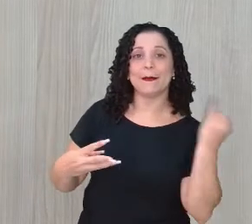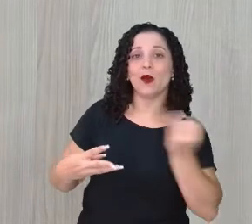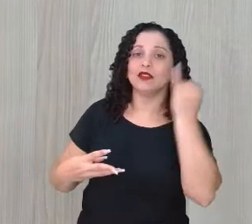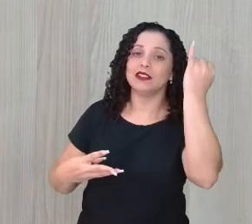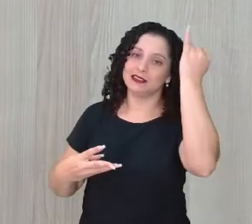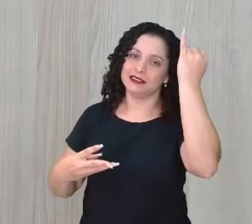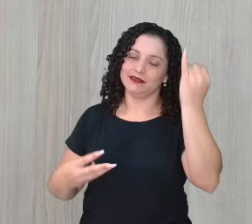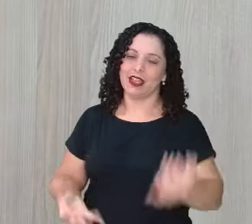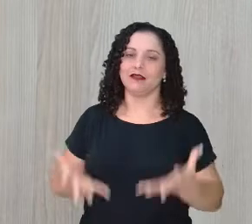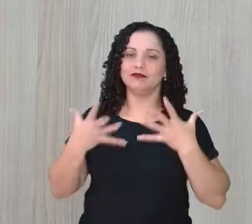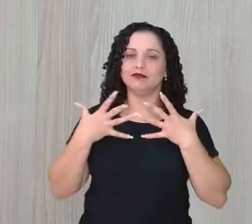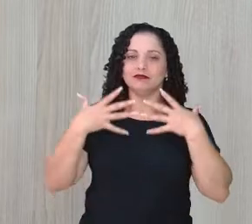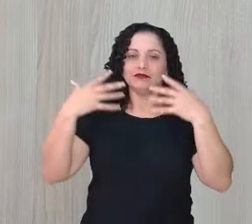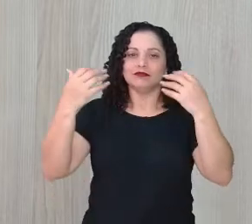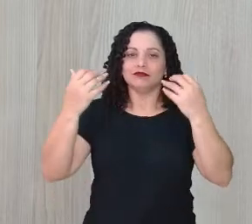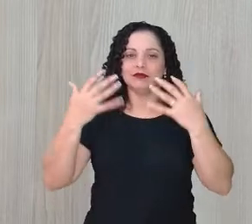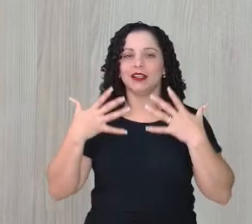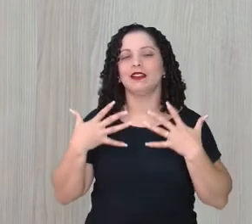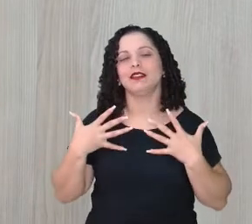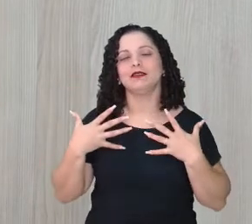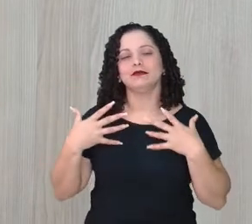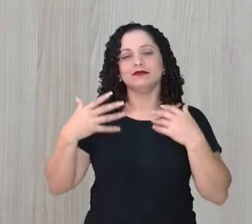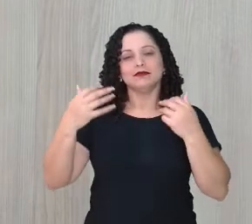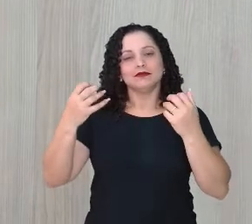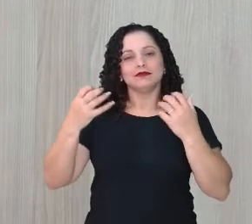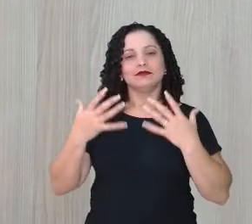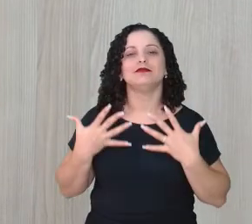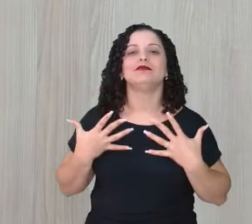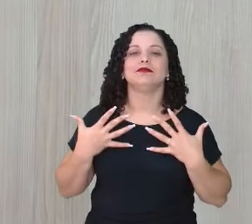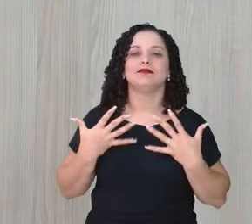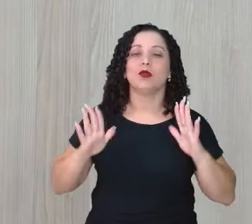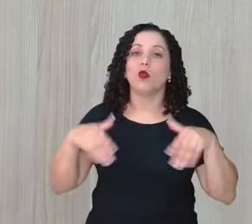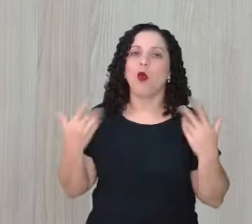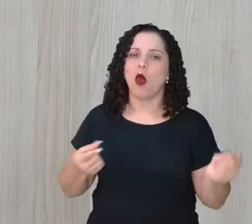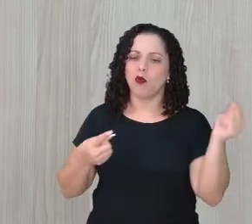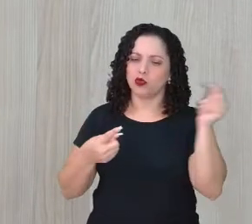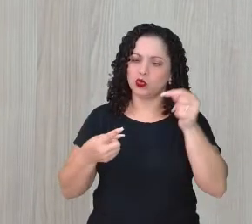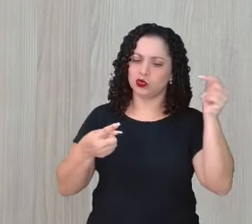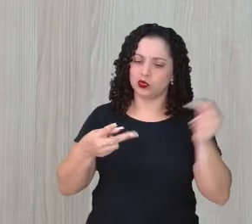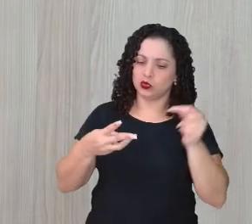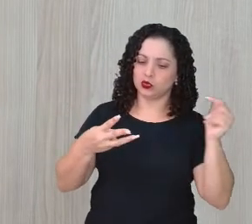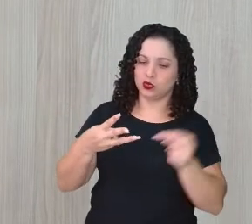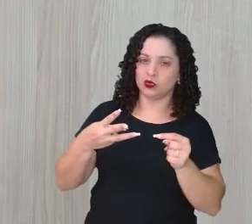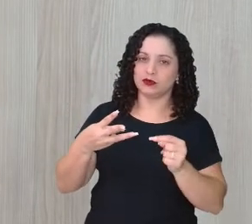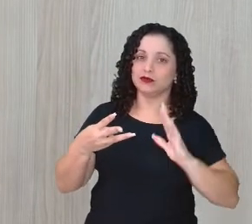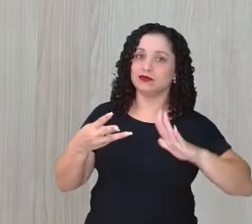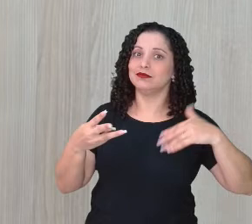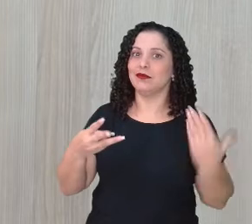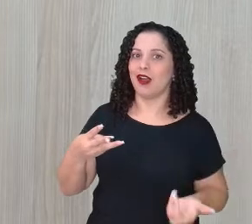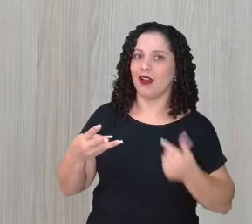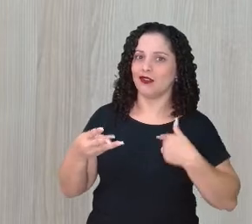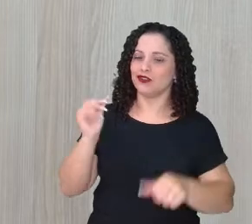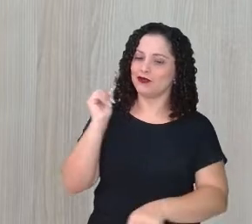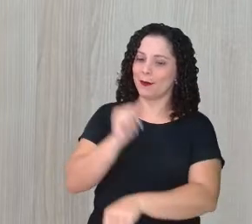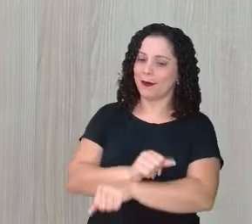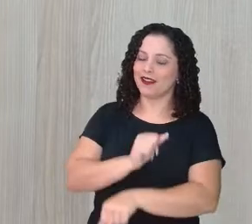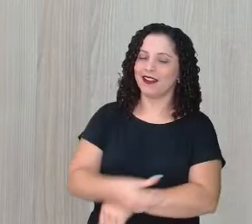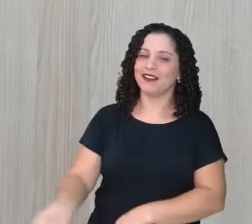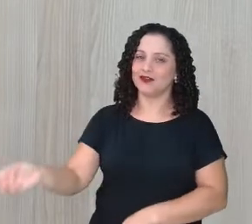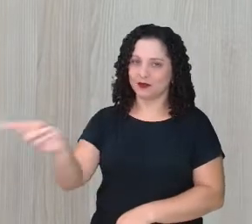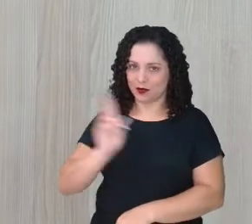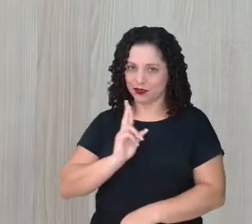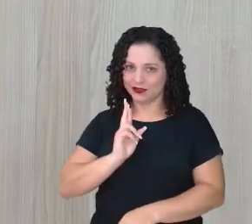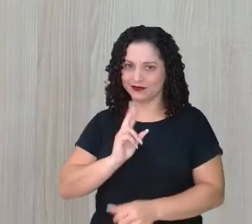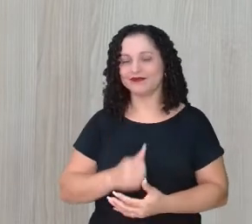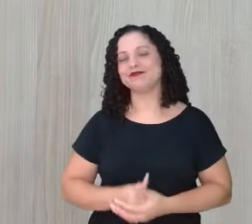importante na respiração dos seres vivos, de muitos seres vivos. Então eu digitei aqui a pergunta. Estou esperando aqui a resposta, professora.